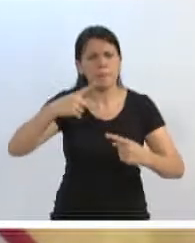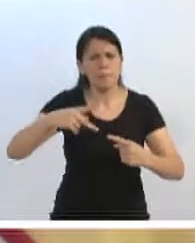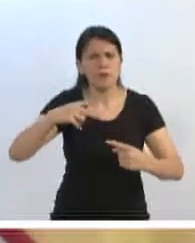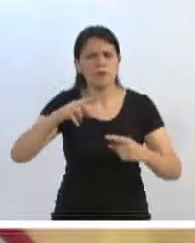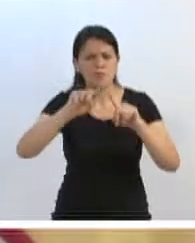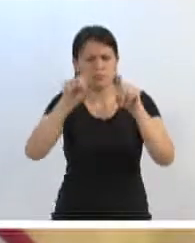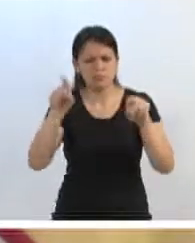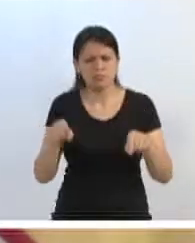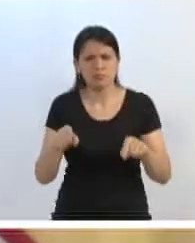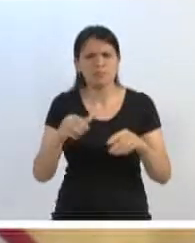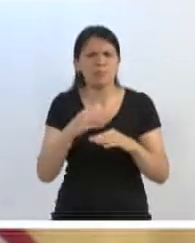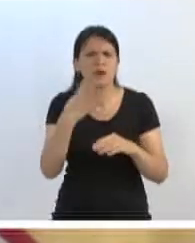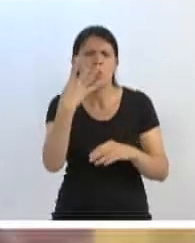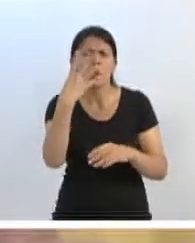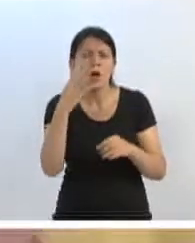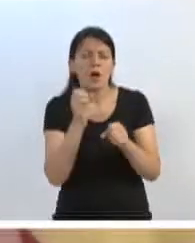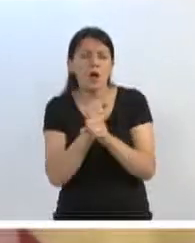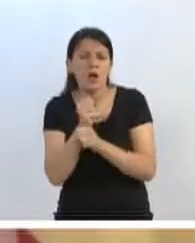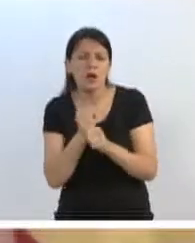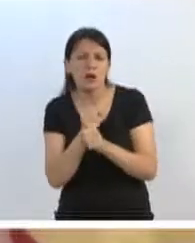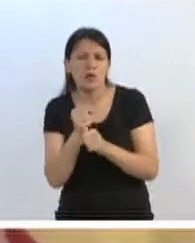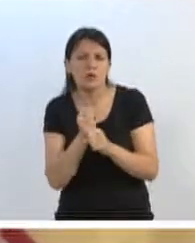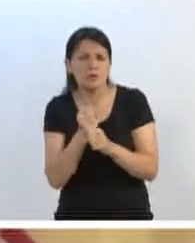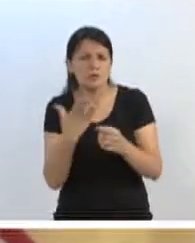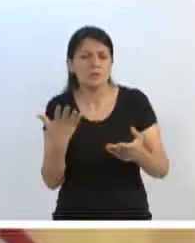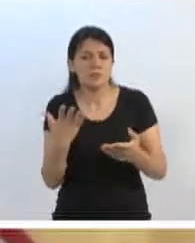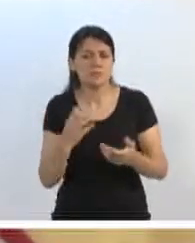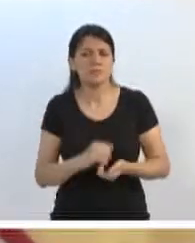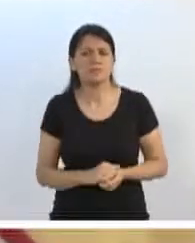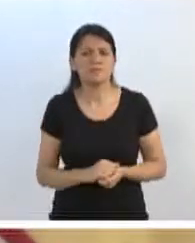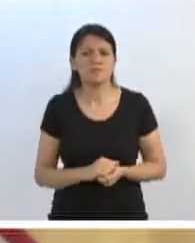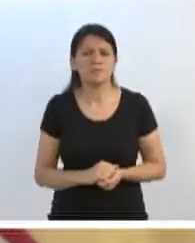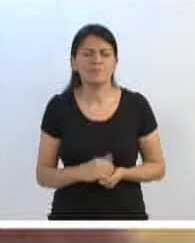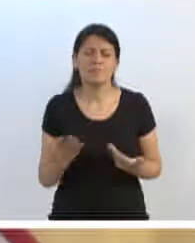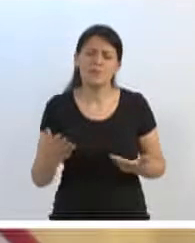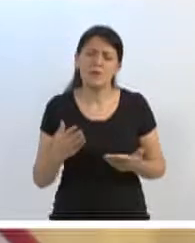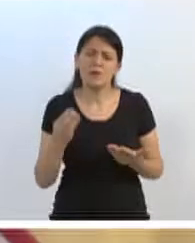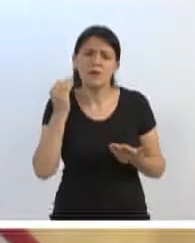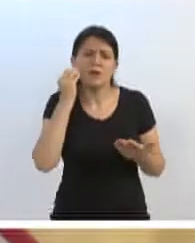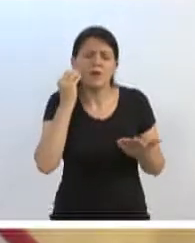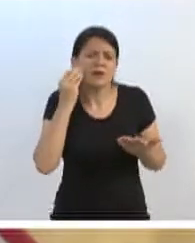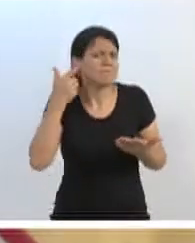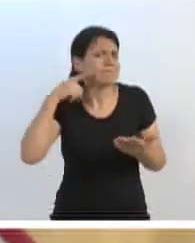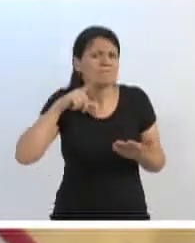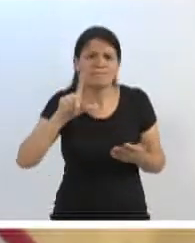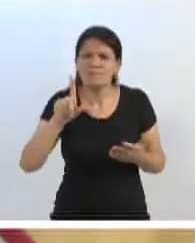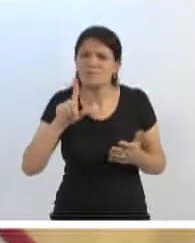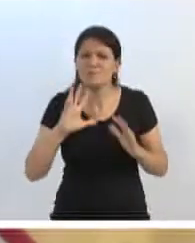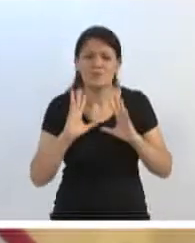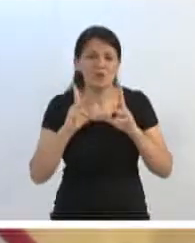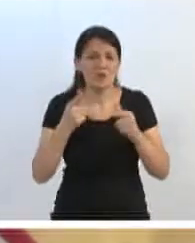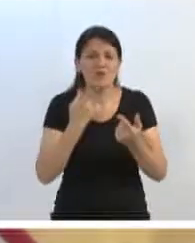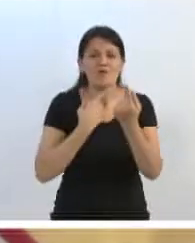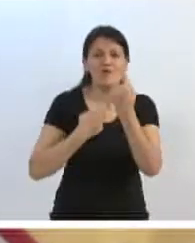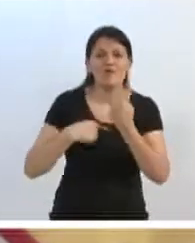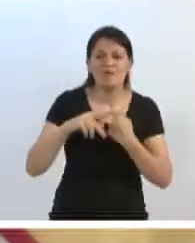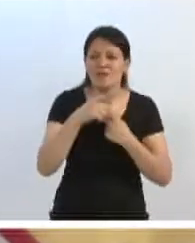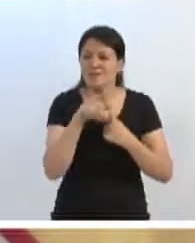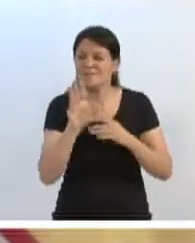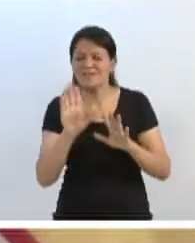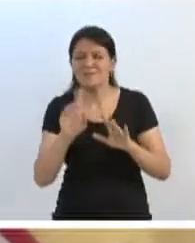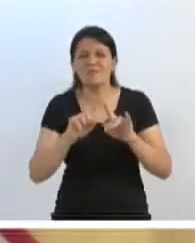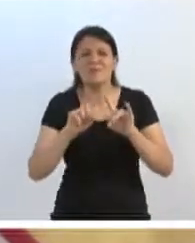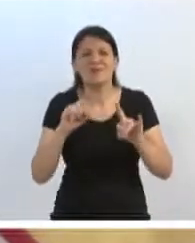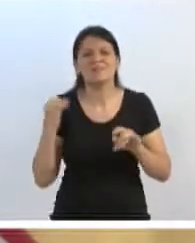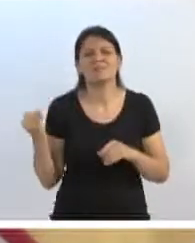durante mais de quatro anos inclusive e e e óbvio que não conseguimos atender o anseio de todos mas o